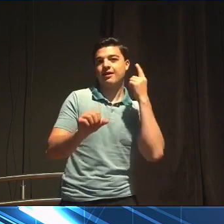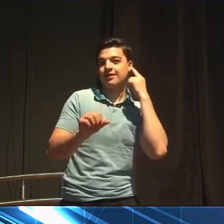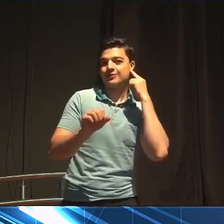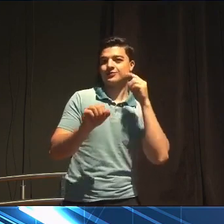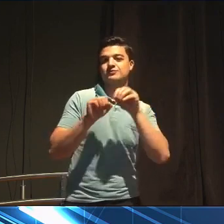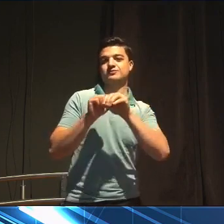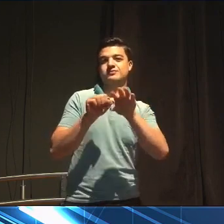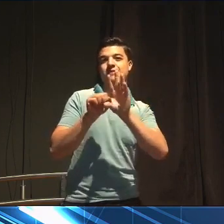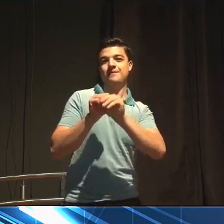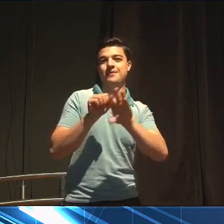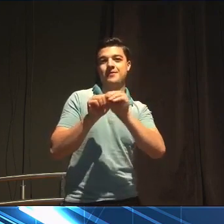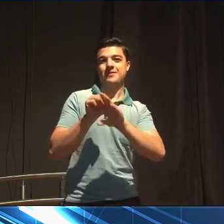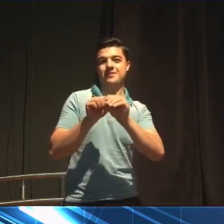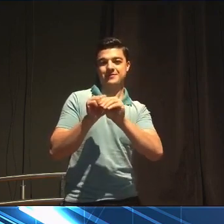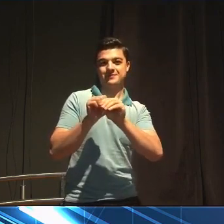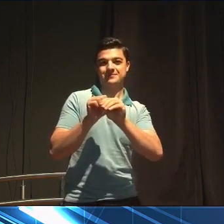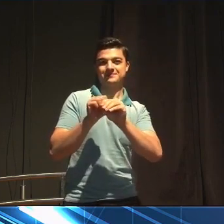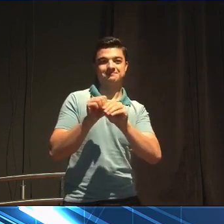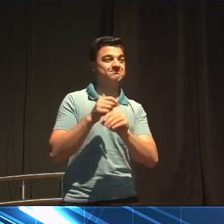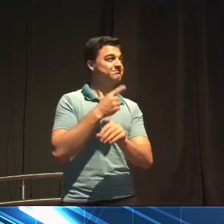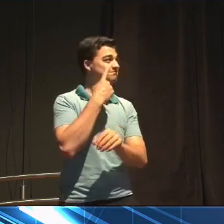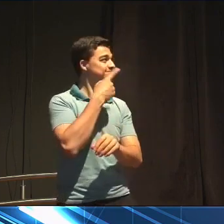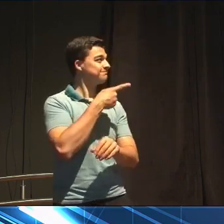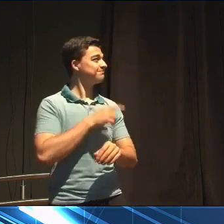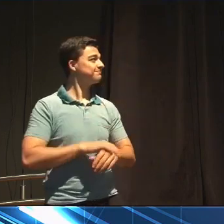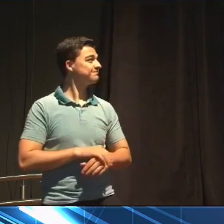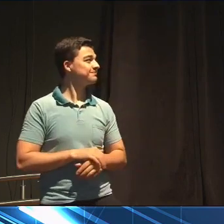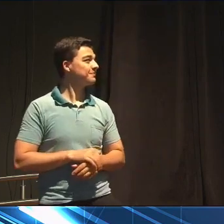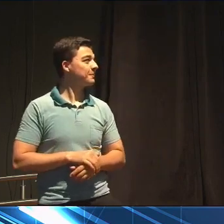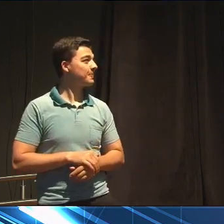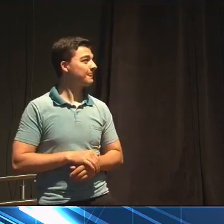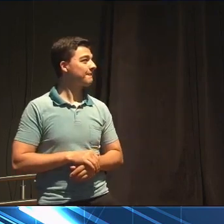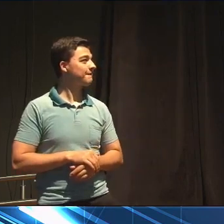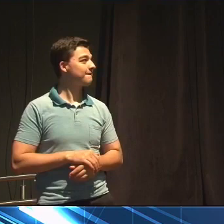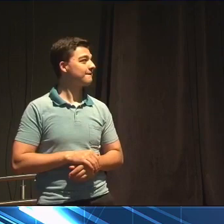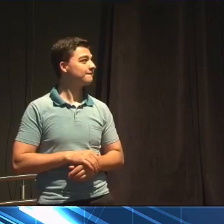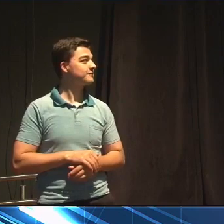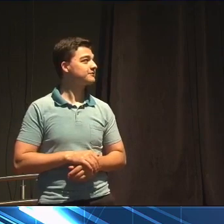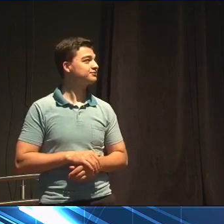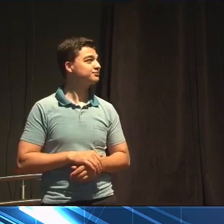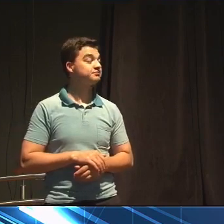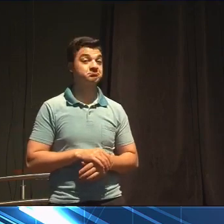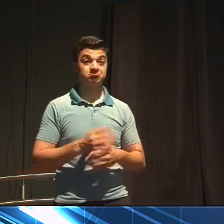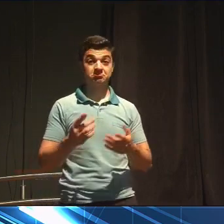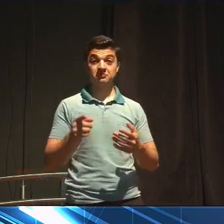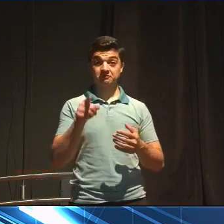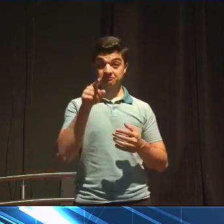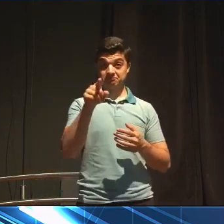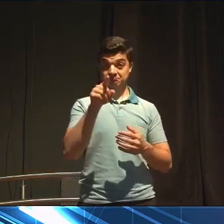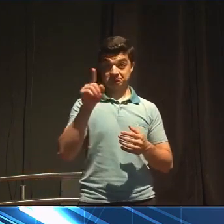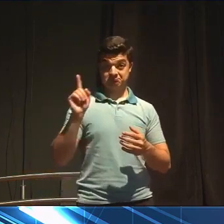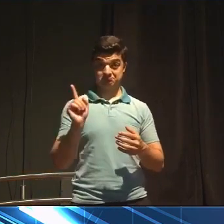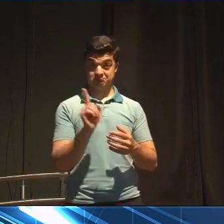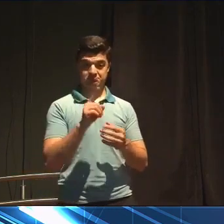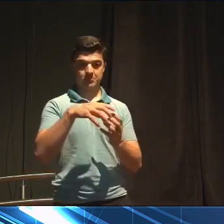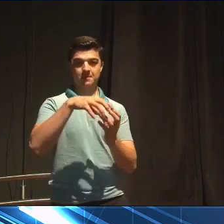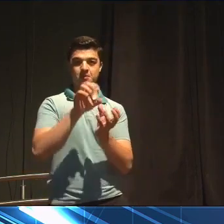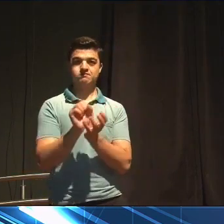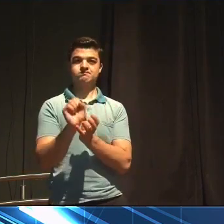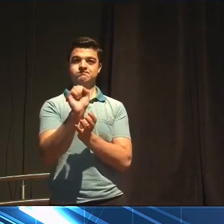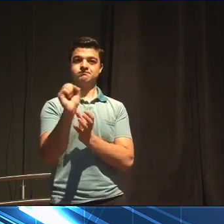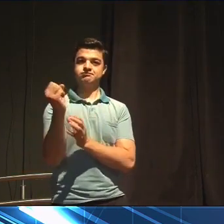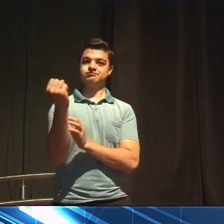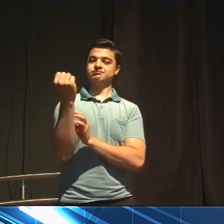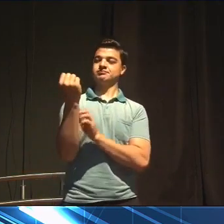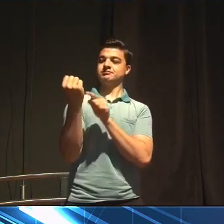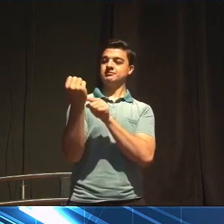tiver, e a sensação que você tem usando uma tecnologia dessa, é que você está conversando com um humano. Só que do outro